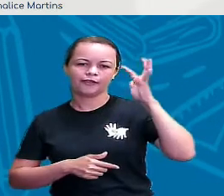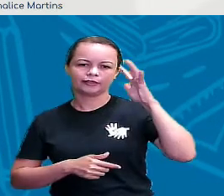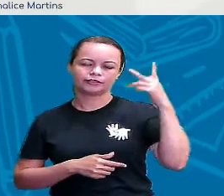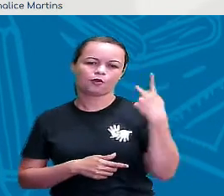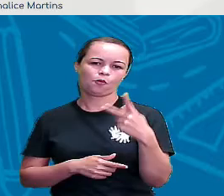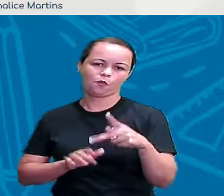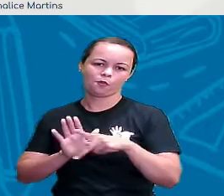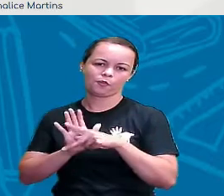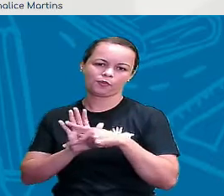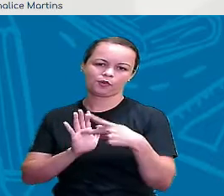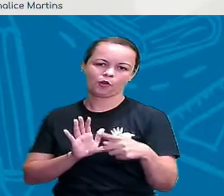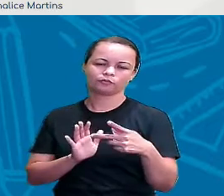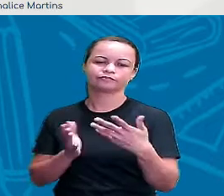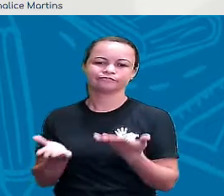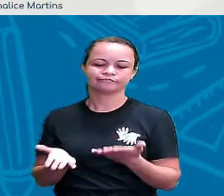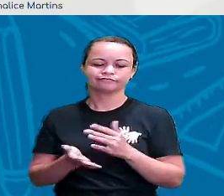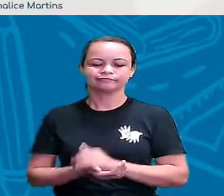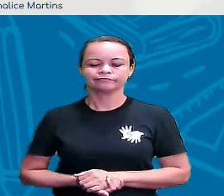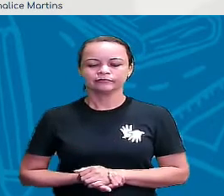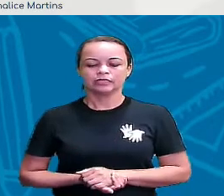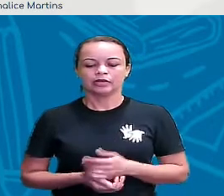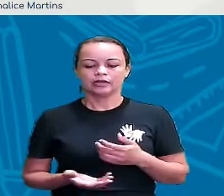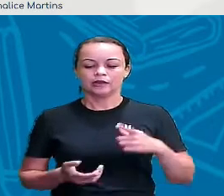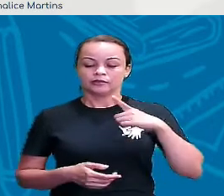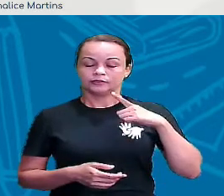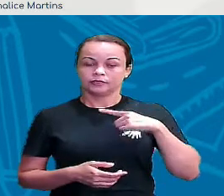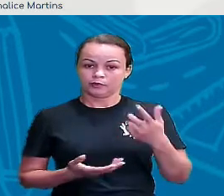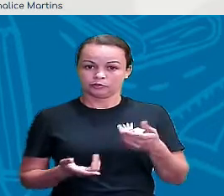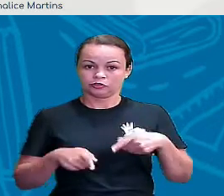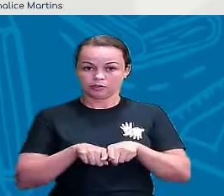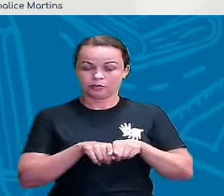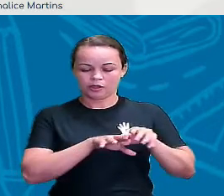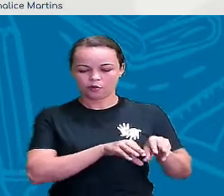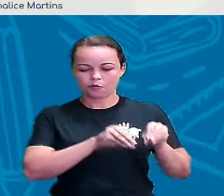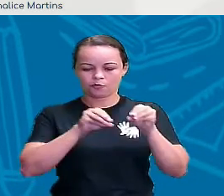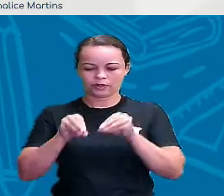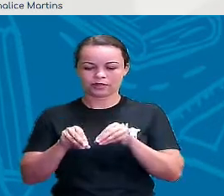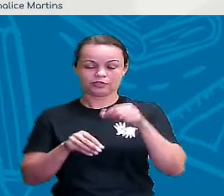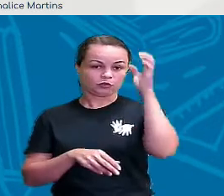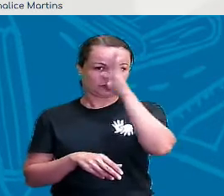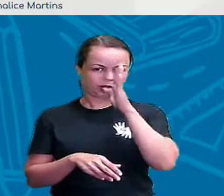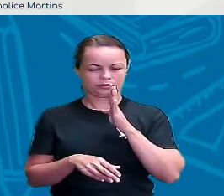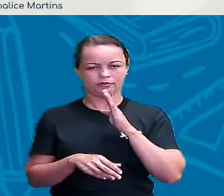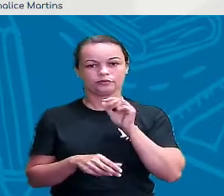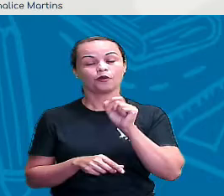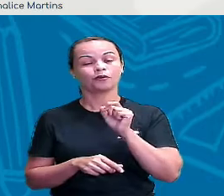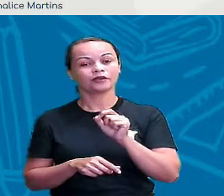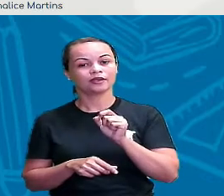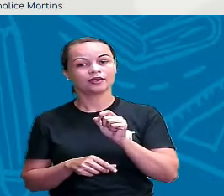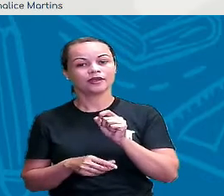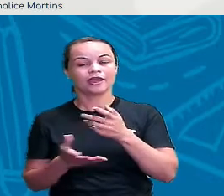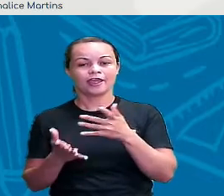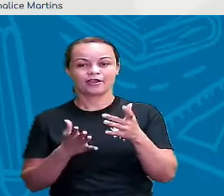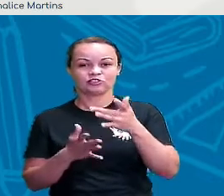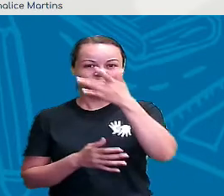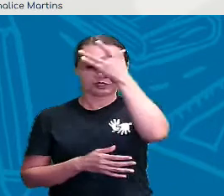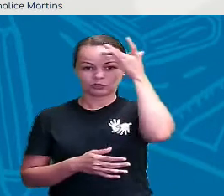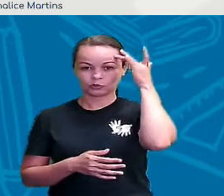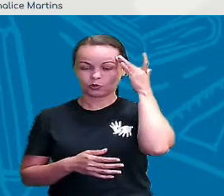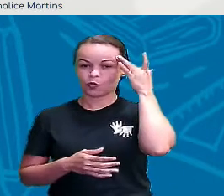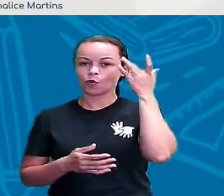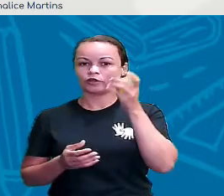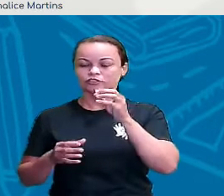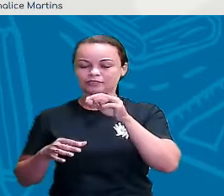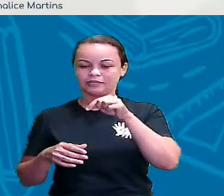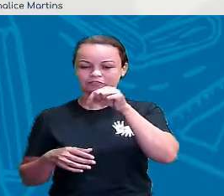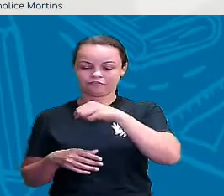A gente tem os emigrantes brasileiros, que são aqueles que saem do Brasil, né? Lembra? Emigrar, sair